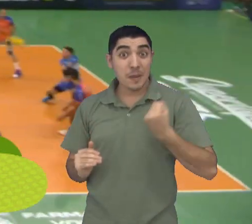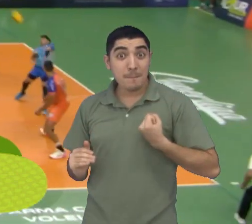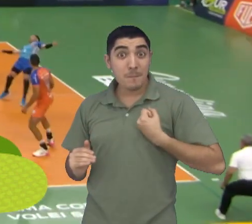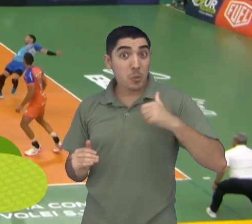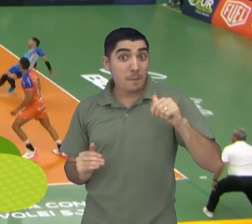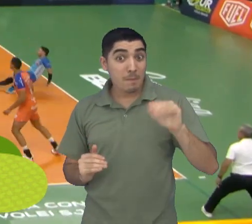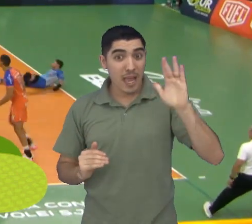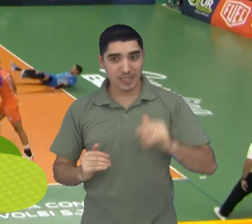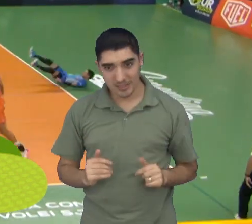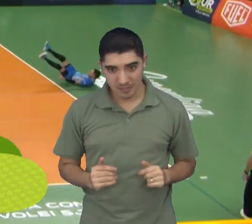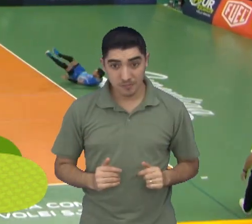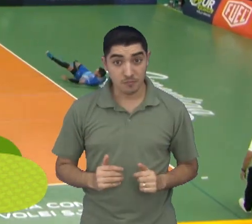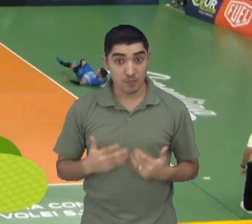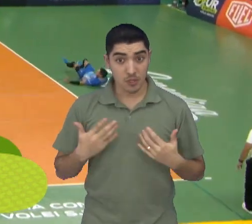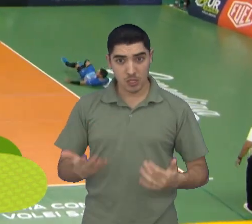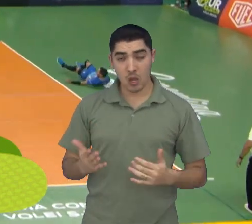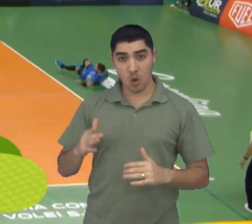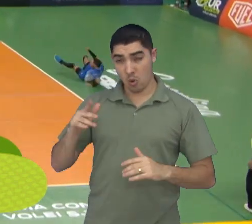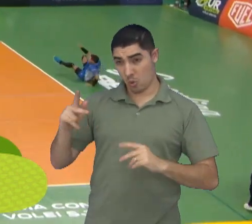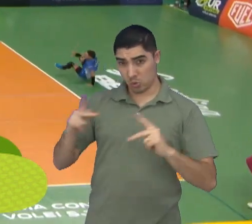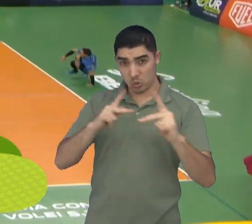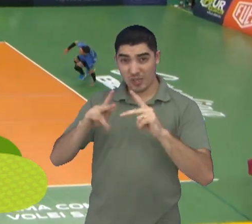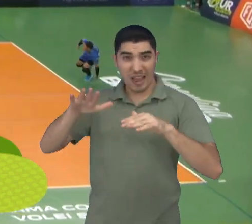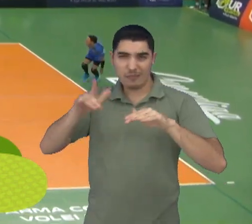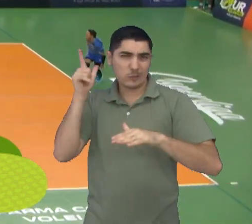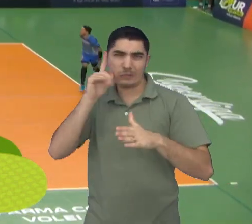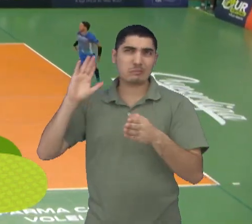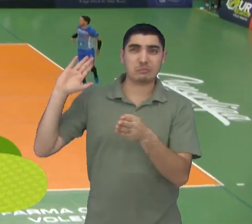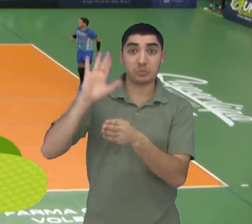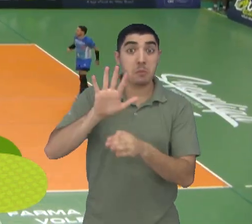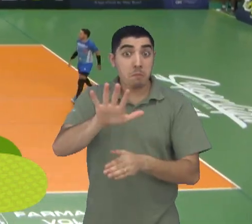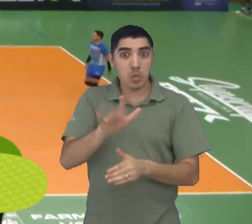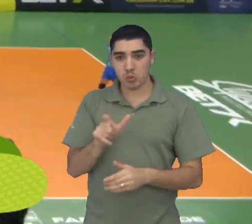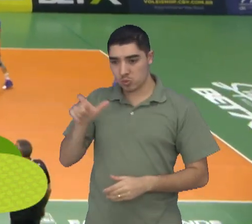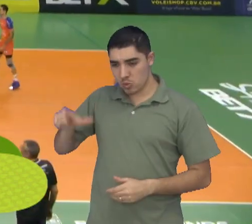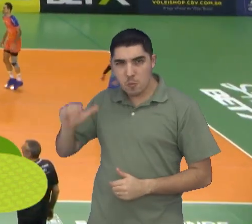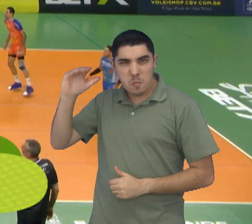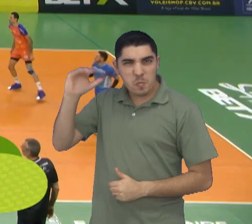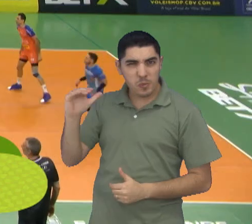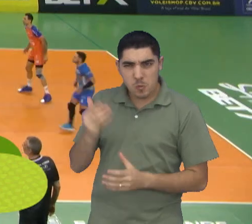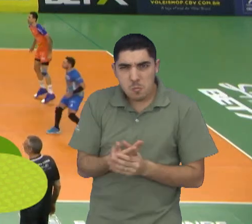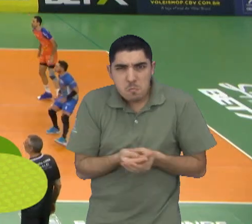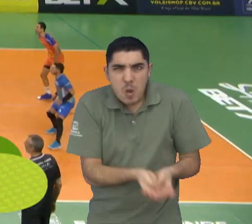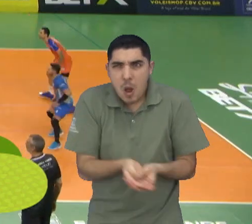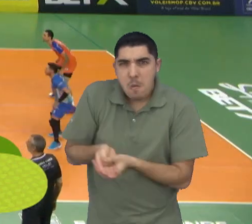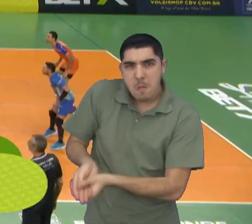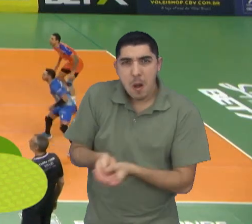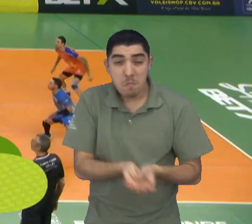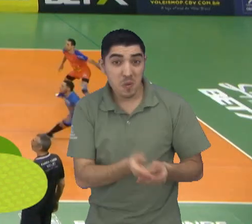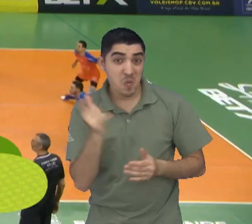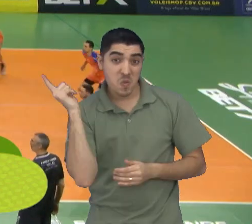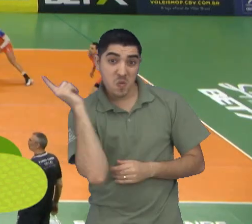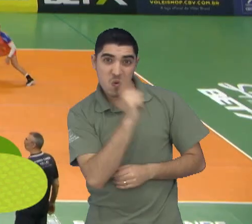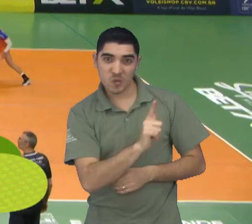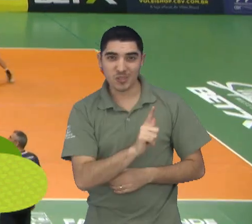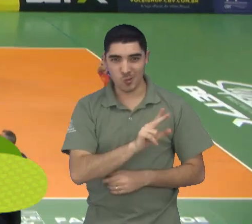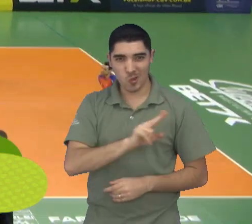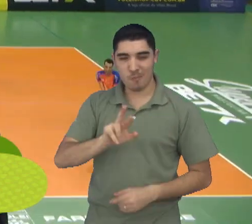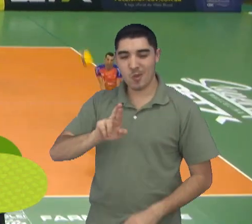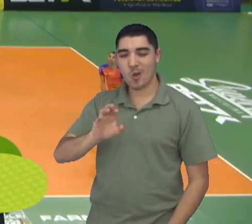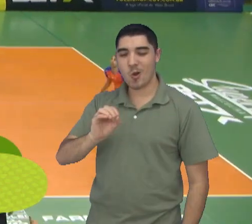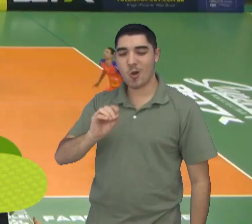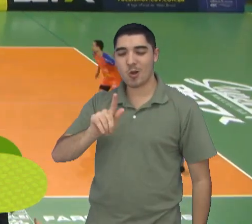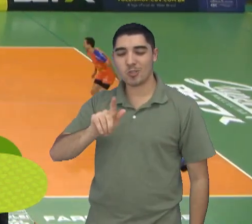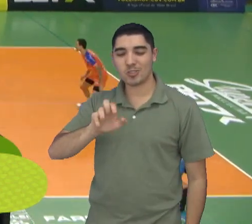E quando não era o ataque do São José que funcionava, Rogerinho aparecia na defesa para segurar as pancadas do